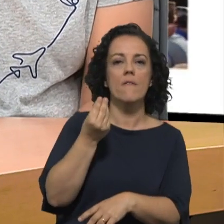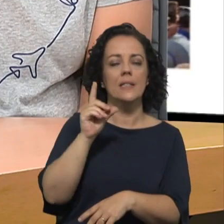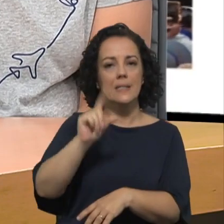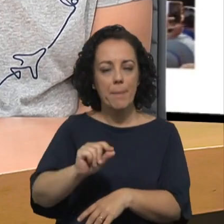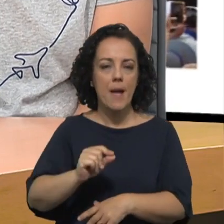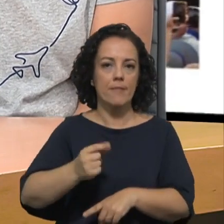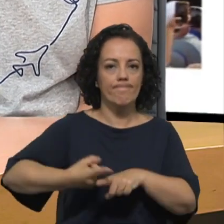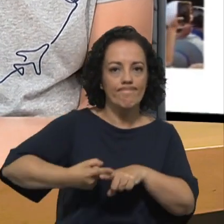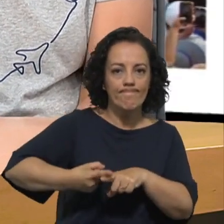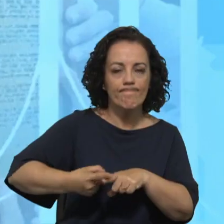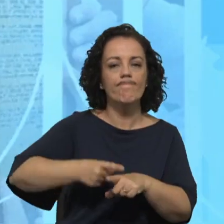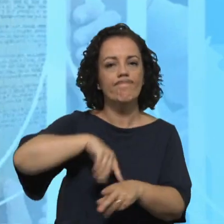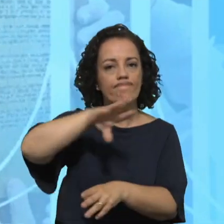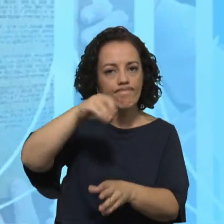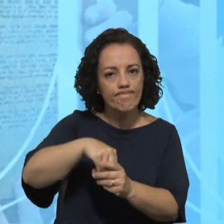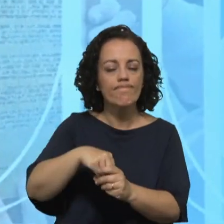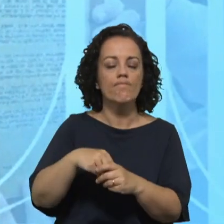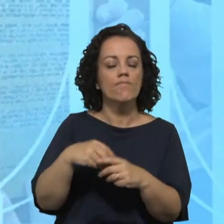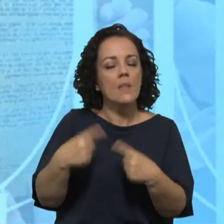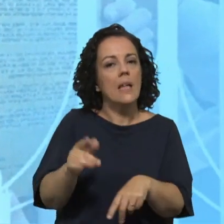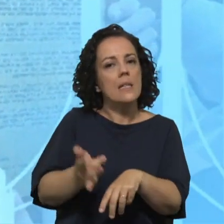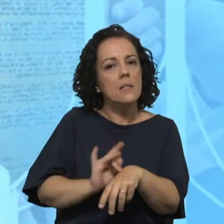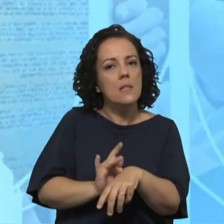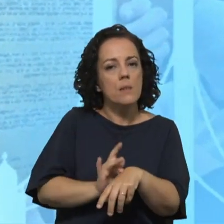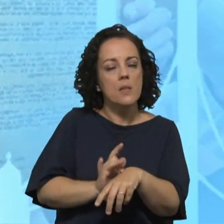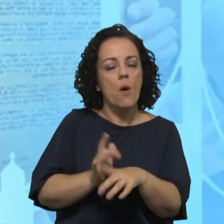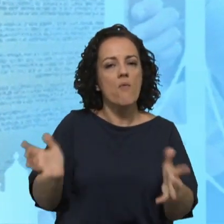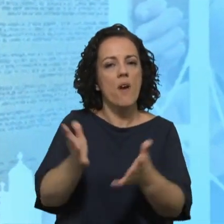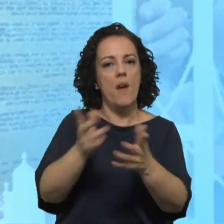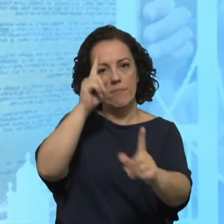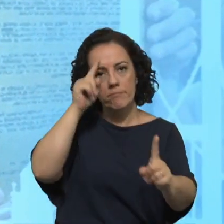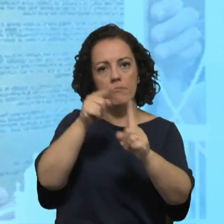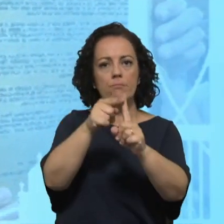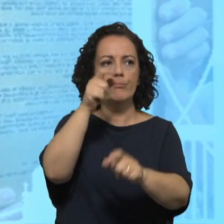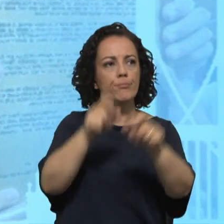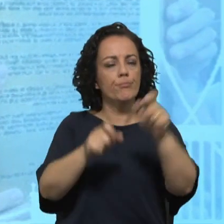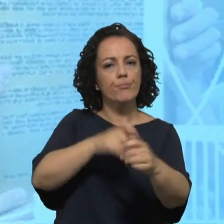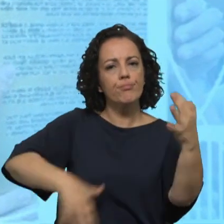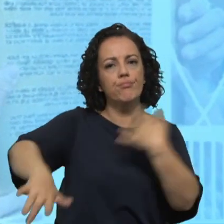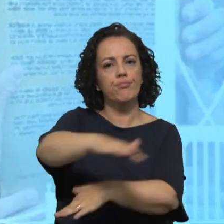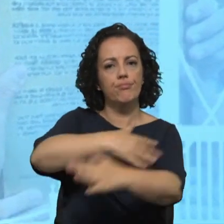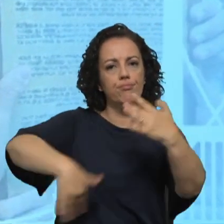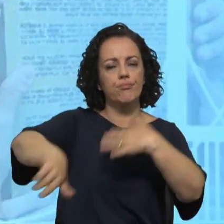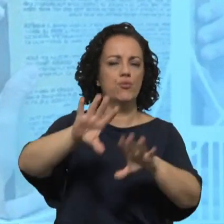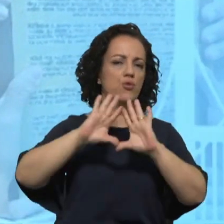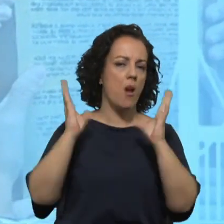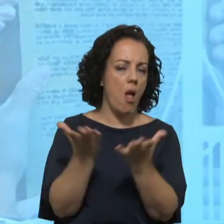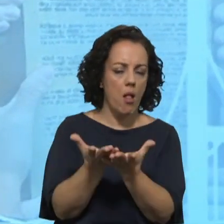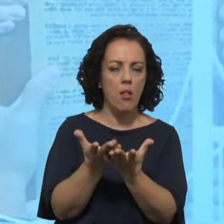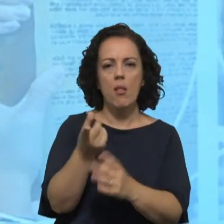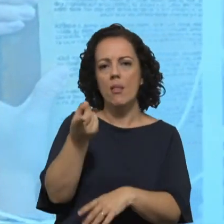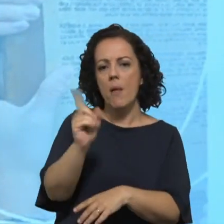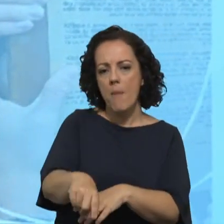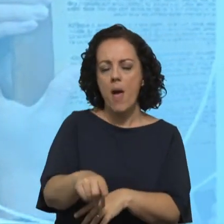nesta sensibilidade pela urgência da causa pública e também das ações de